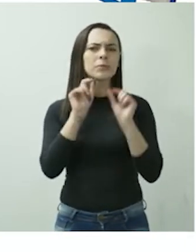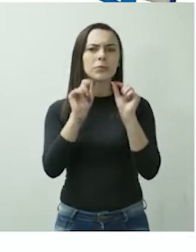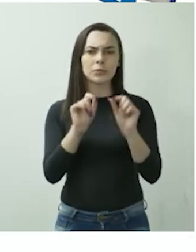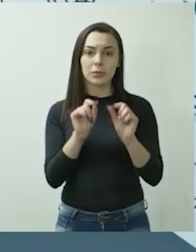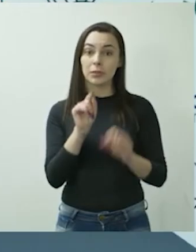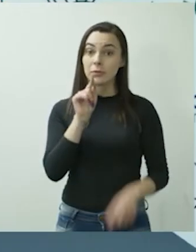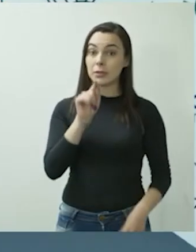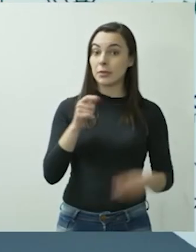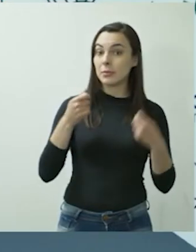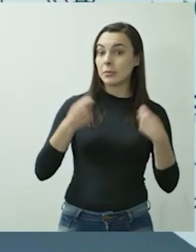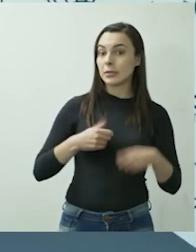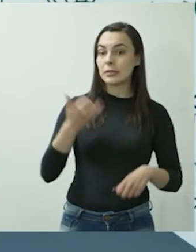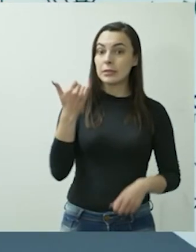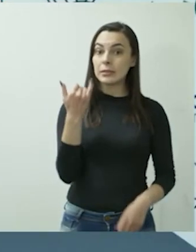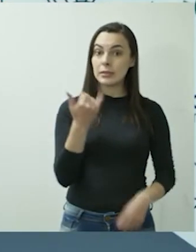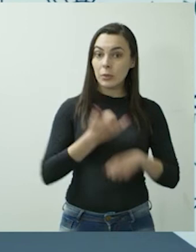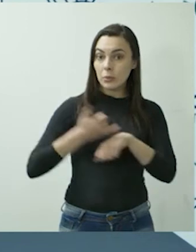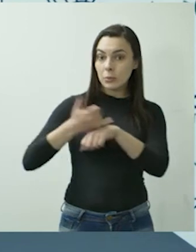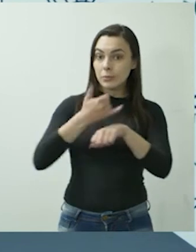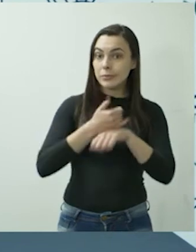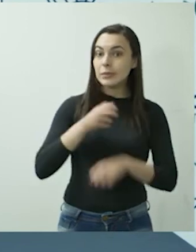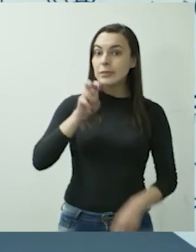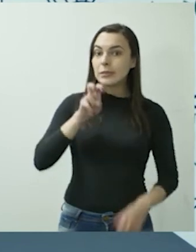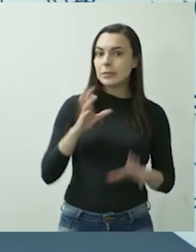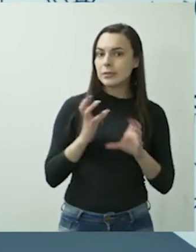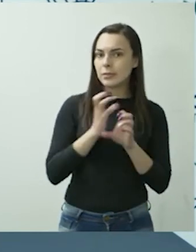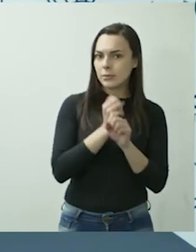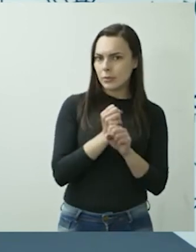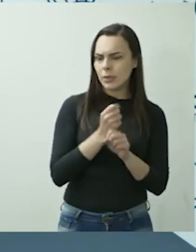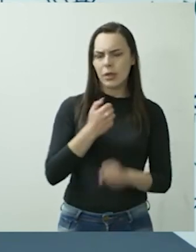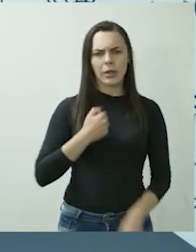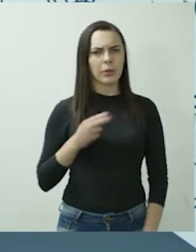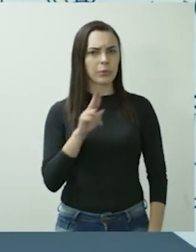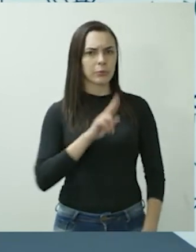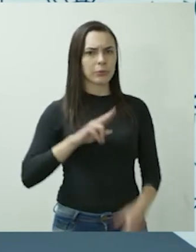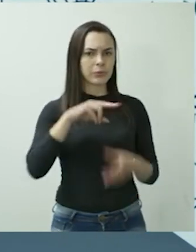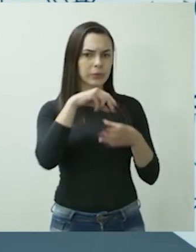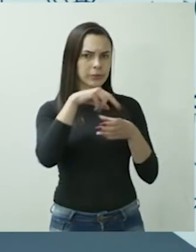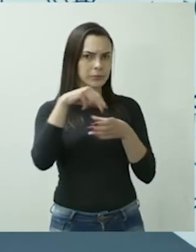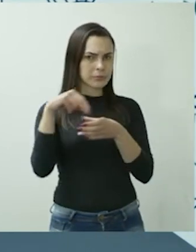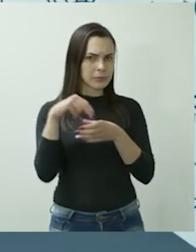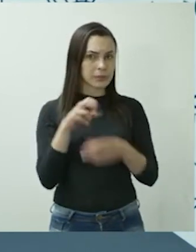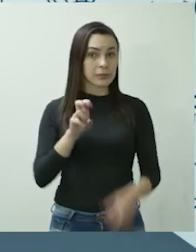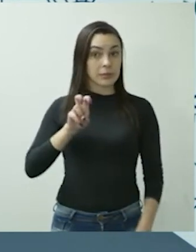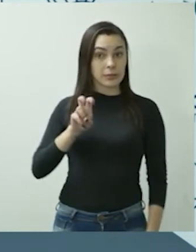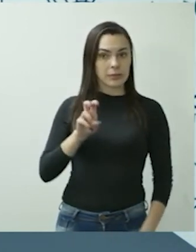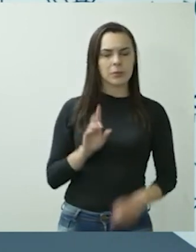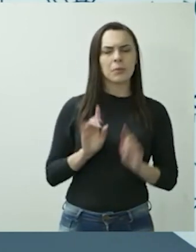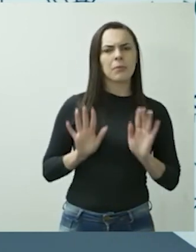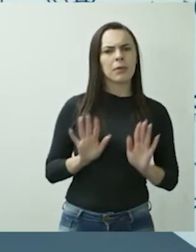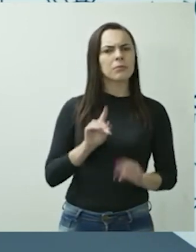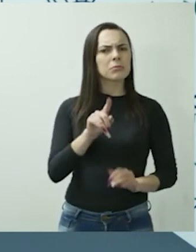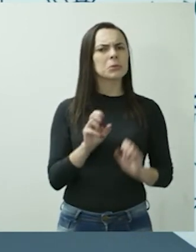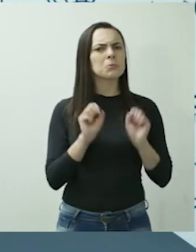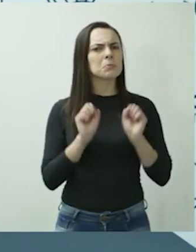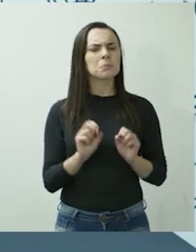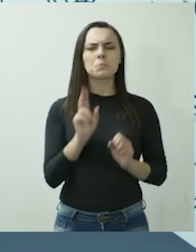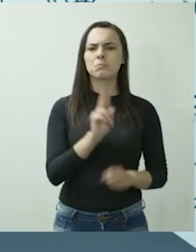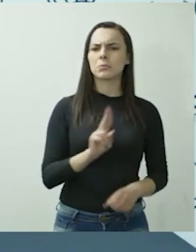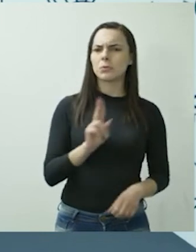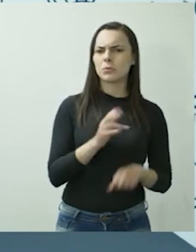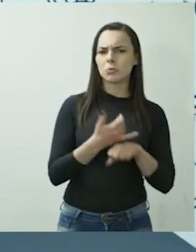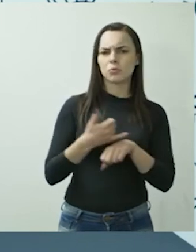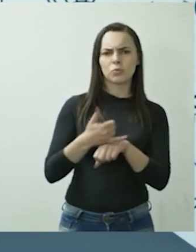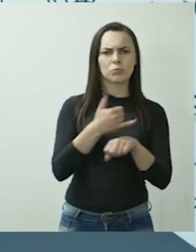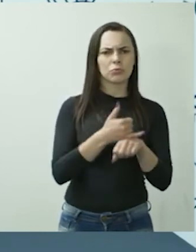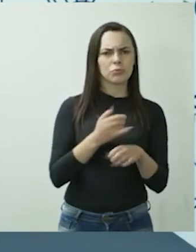coloquem 5 objetos. No caso aqui, eu coloquei as tampinhas, né? 5 tampinhas. Mas você pode usar o